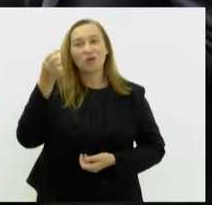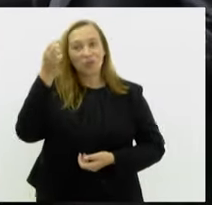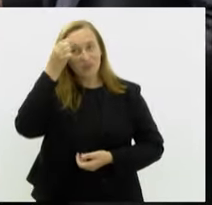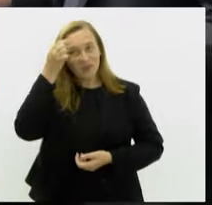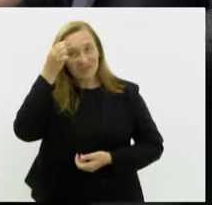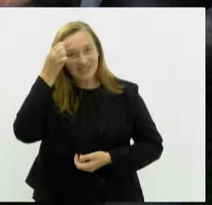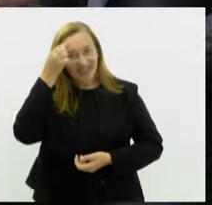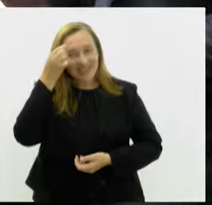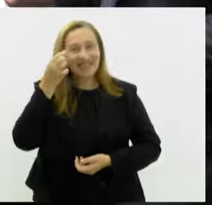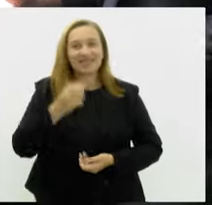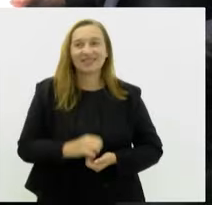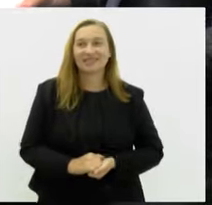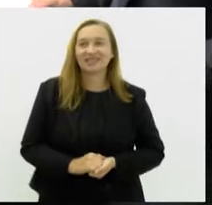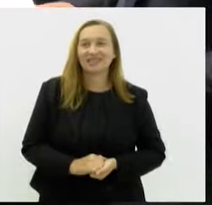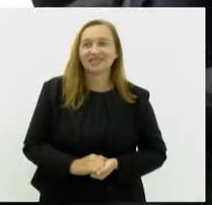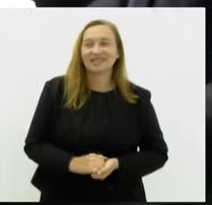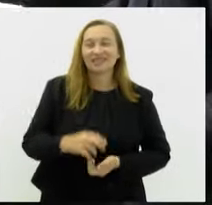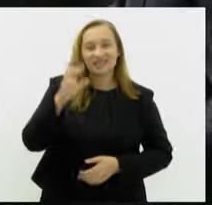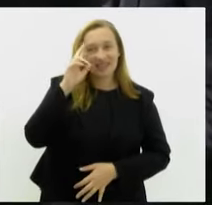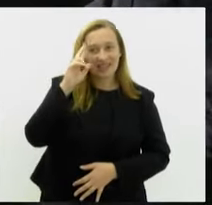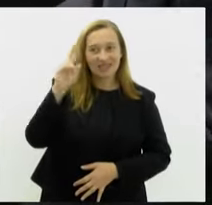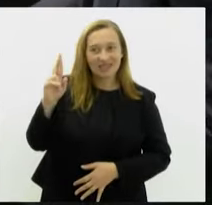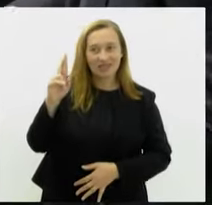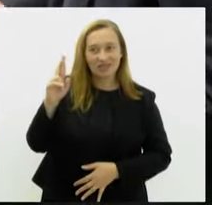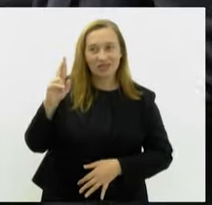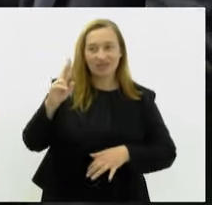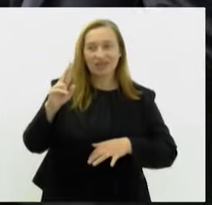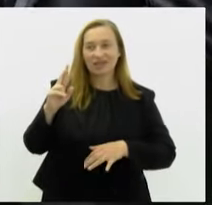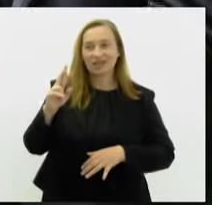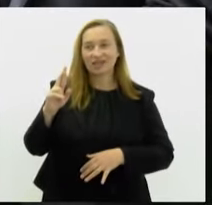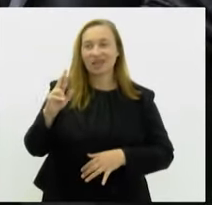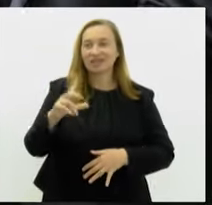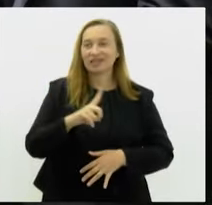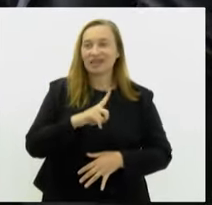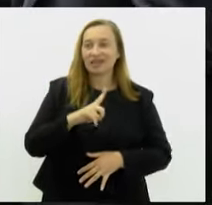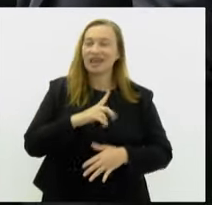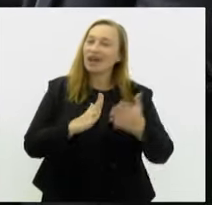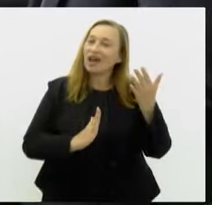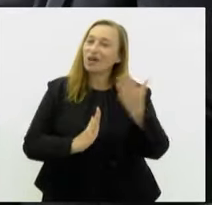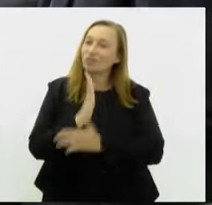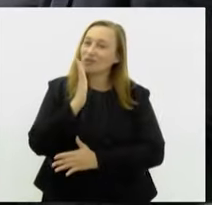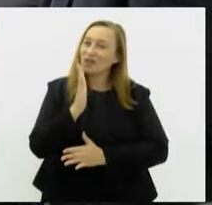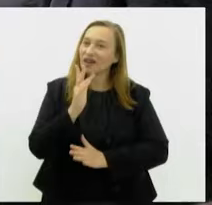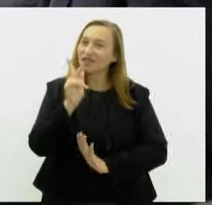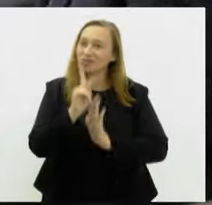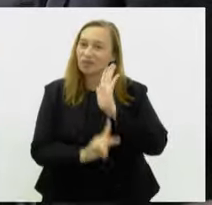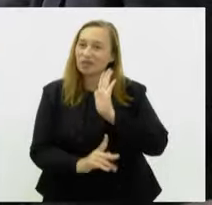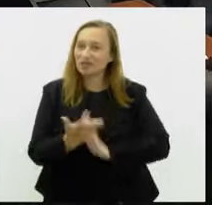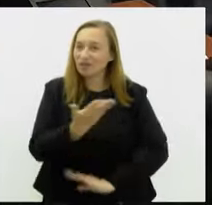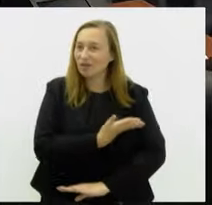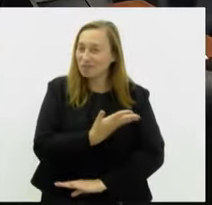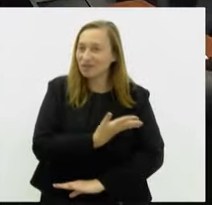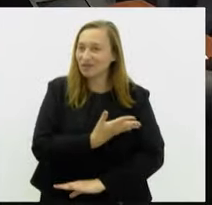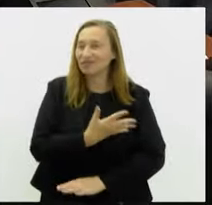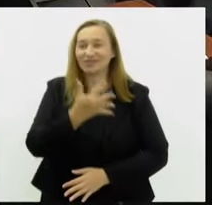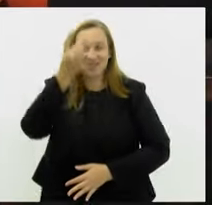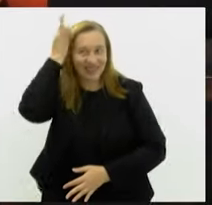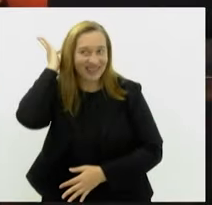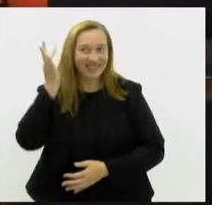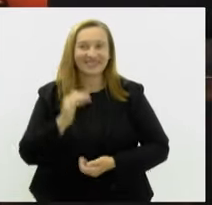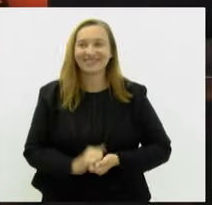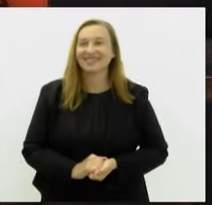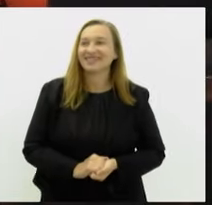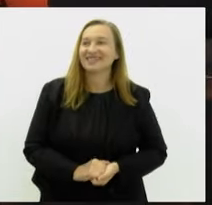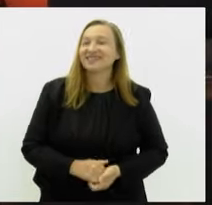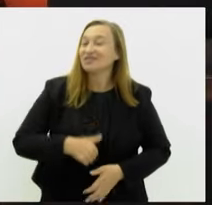Excelência inspira a essa casa nesse momento. Vamos aprovar esse grande projeto, meu amigo Fred. É